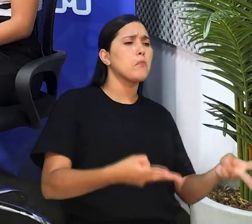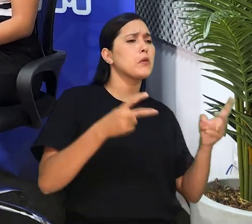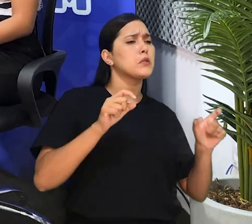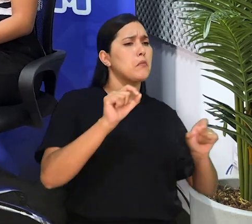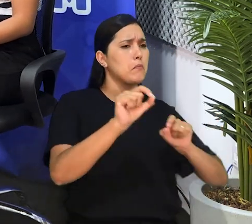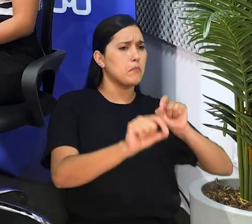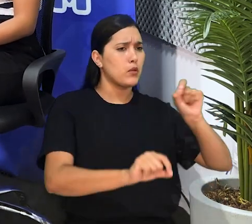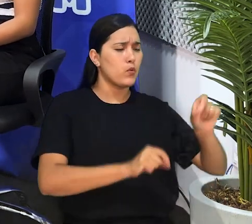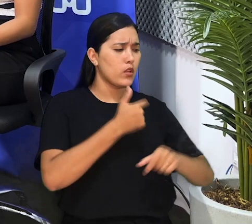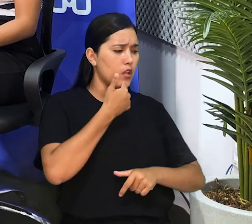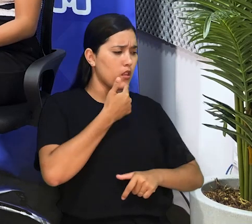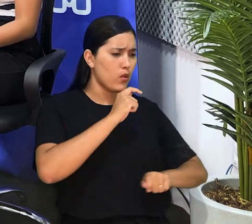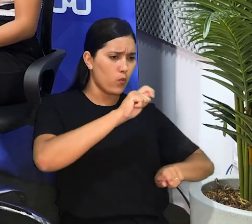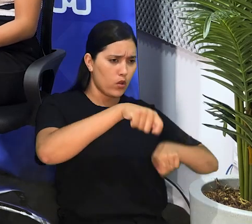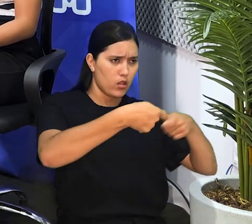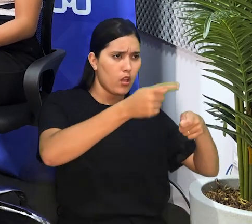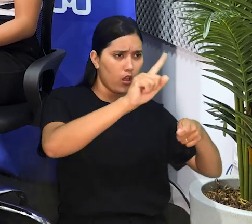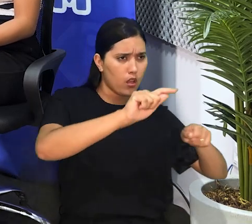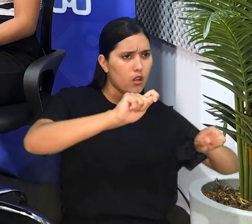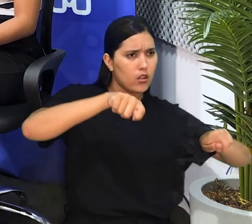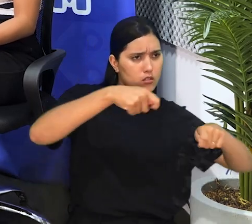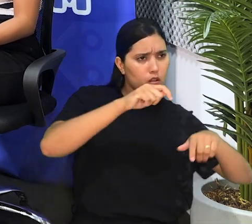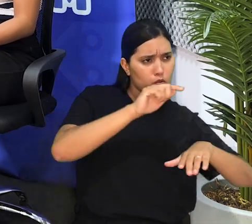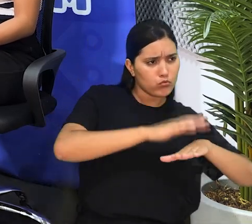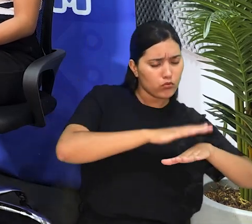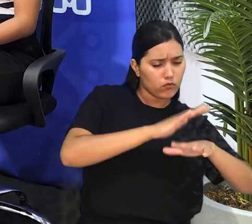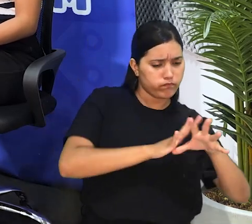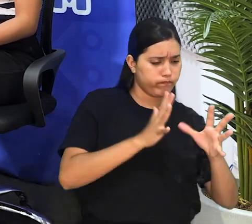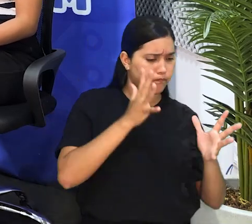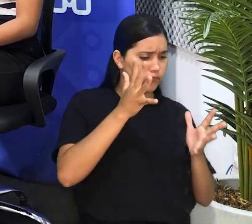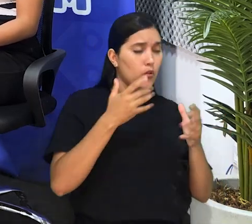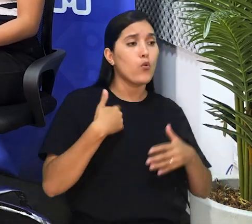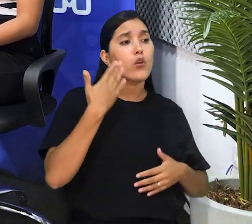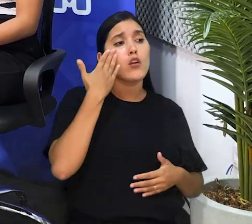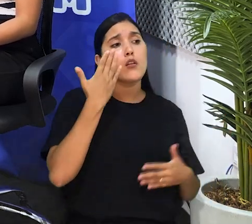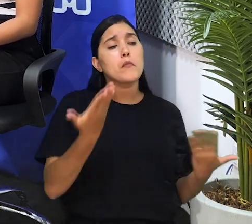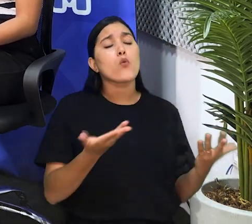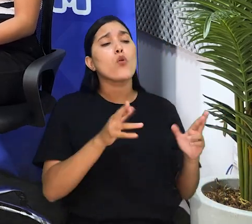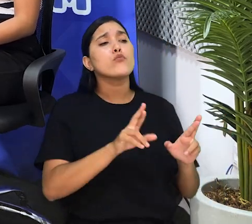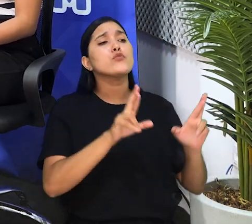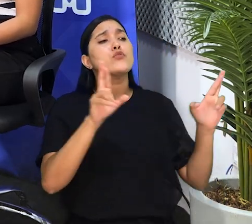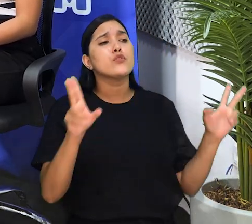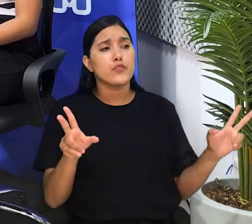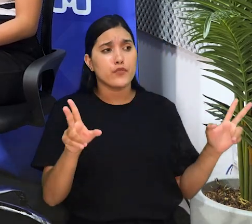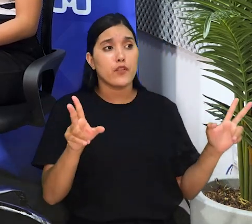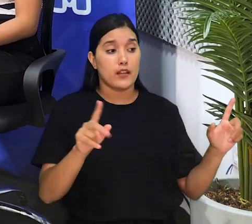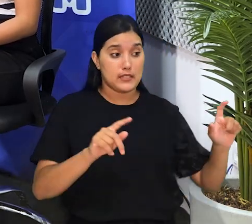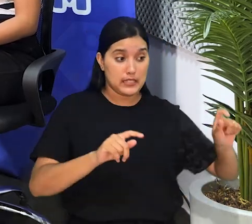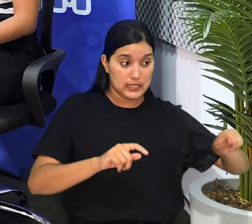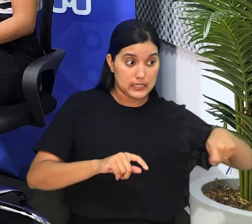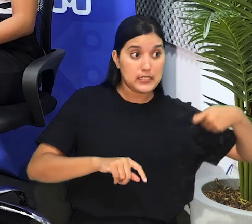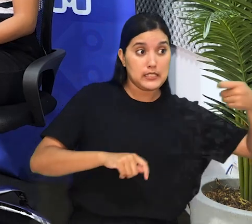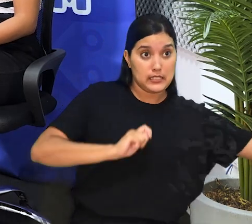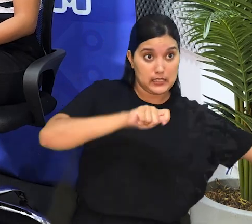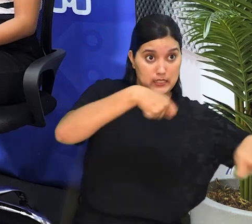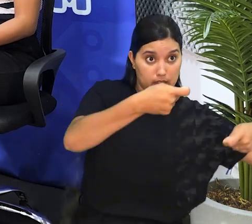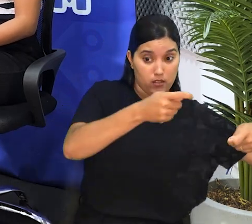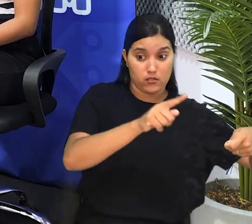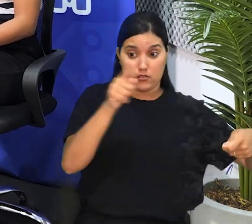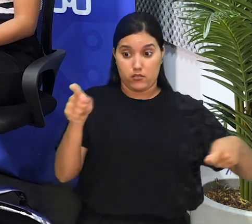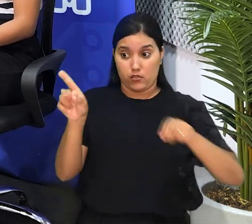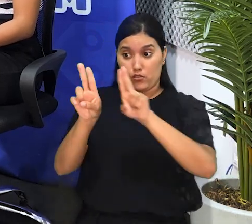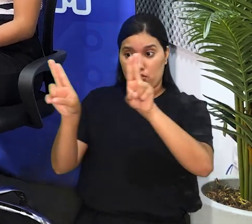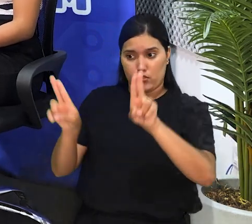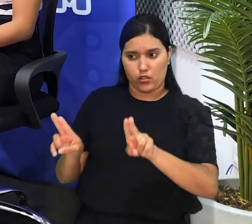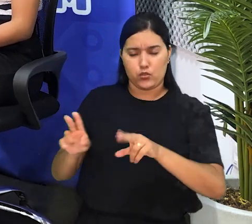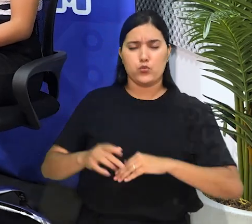eu também percebi que a língua de sinais, o nome já diz, né? São sinais que você faz com as mãos, né? E eu queria